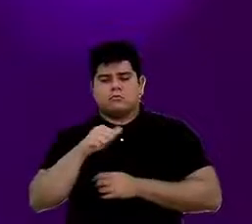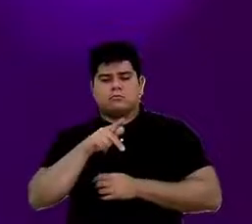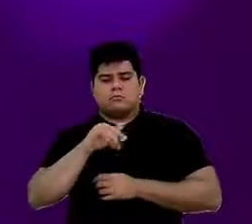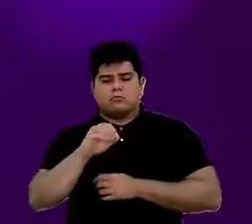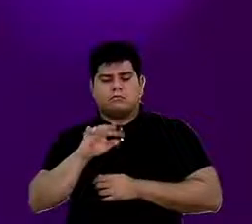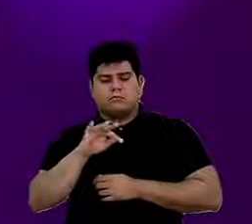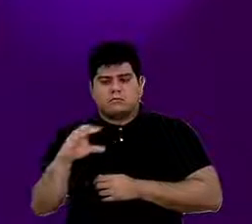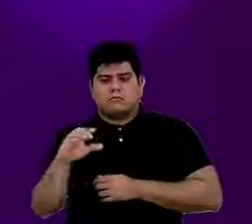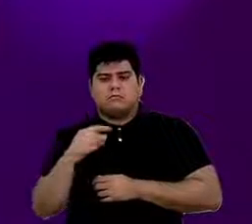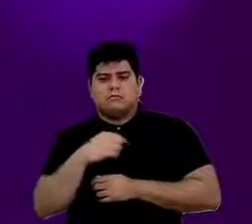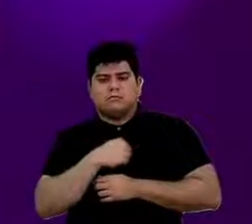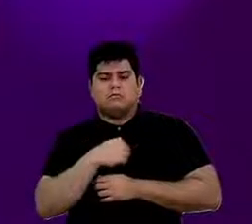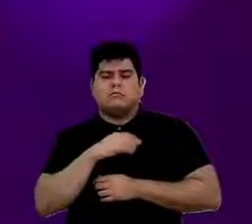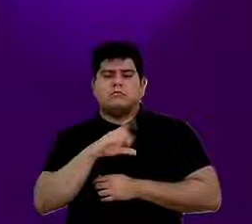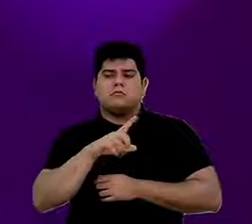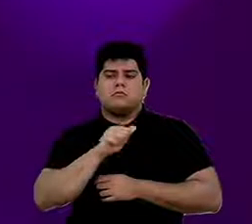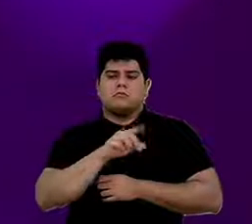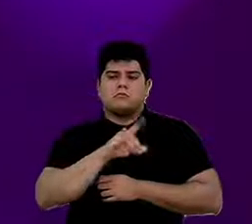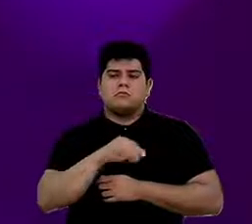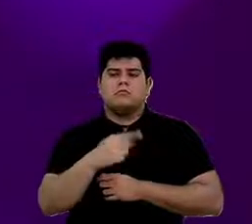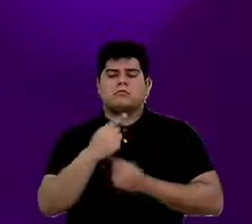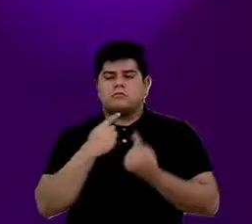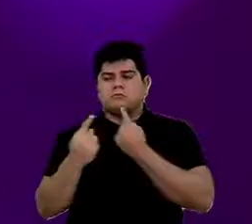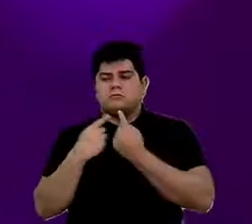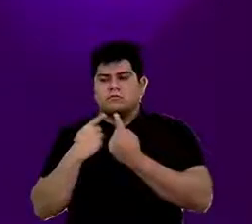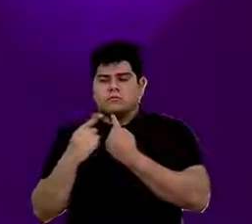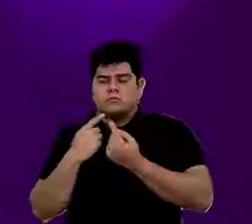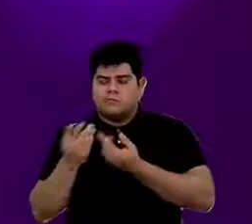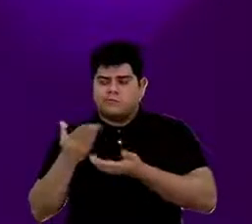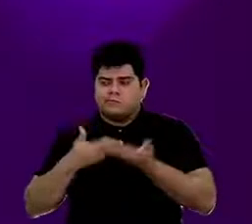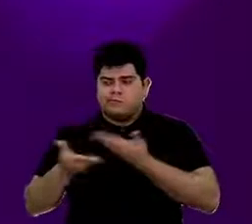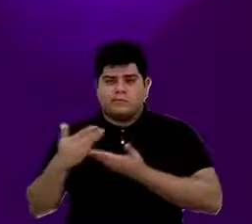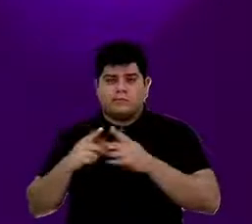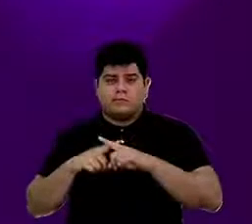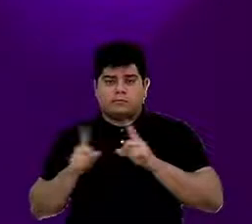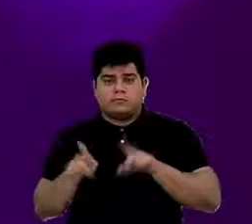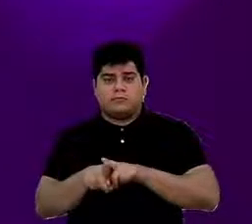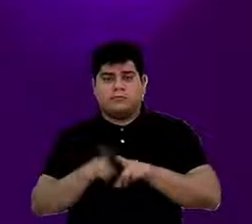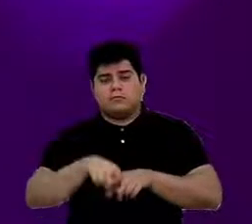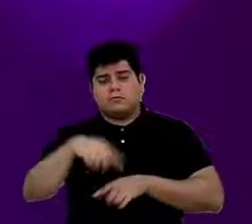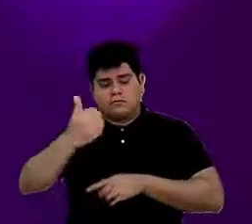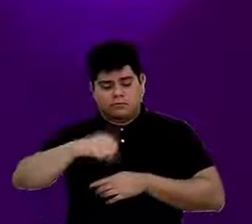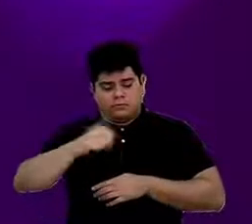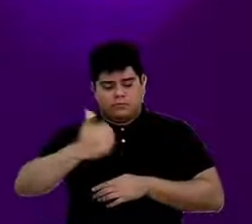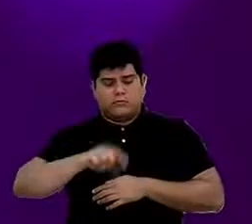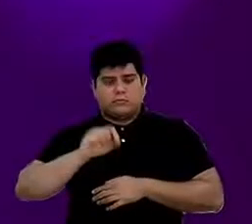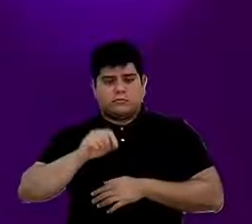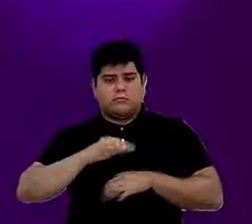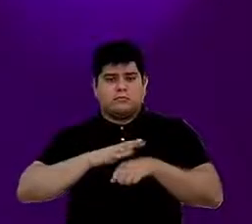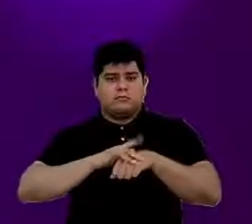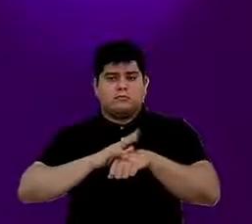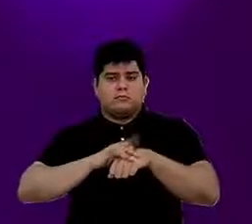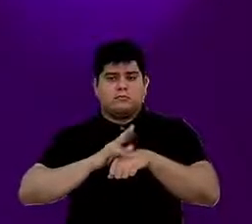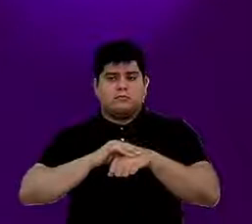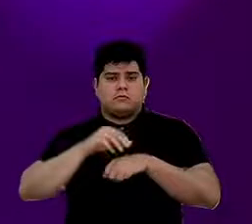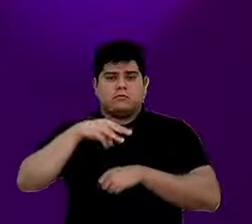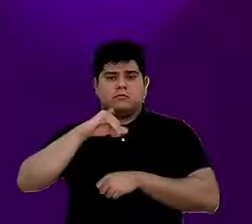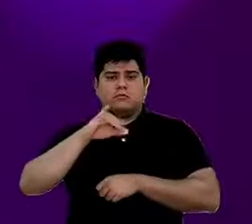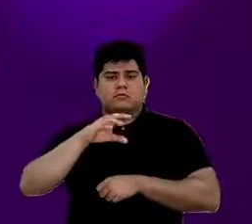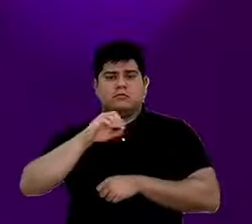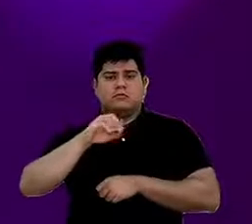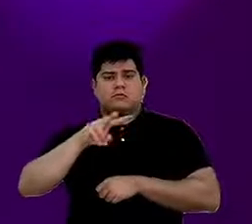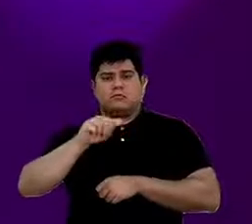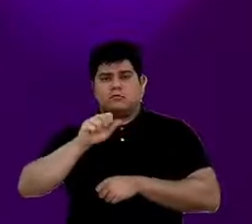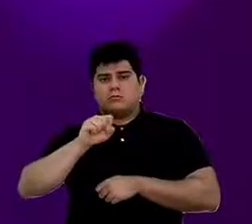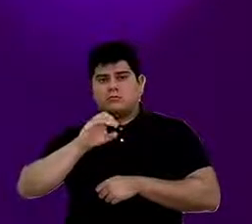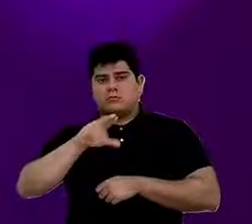Cláudio, a gente vive trocando figurinhas, né, mas também na avaliação da doença microvascular através da reserva